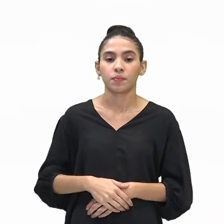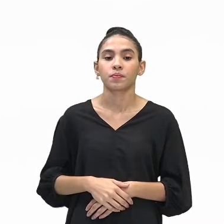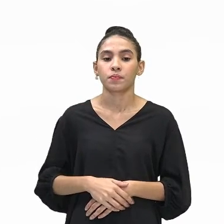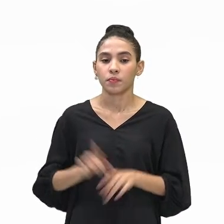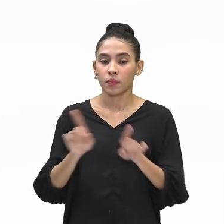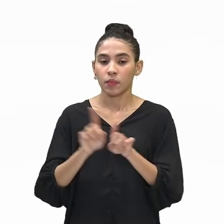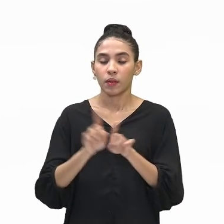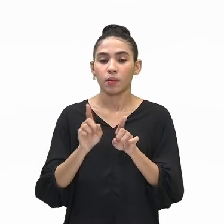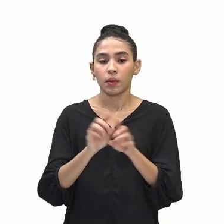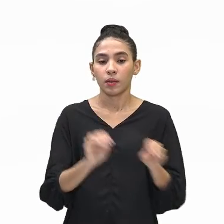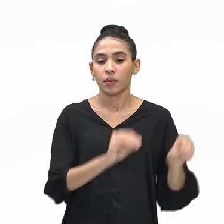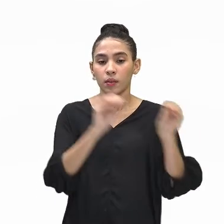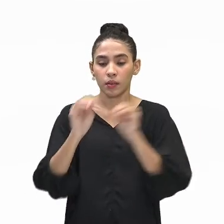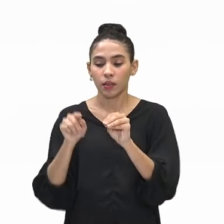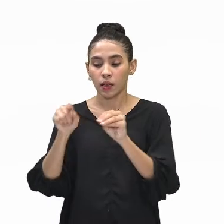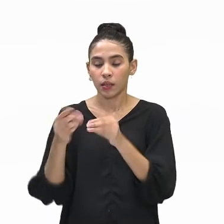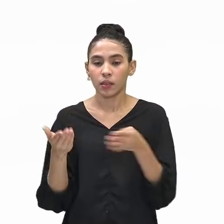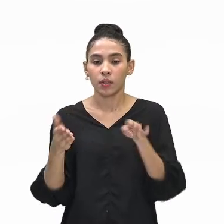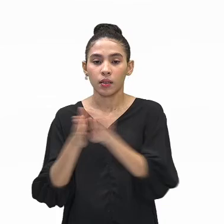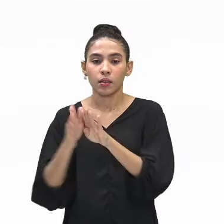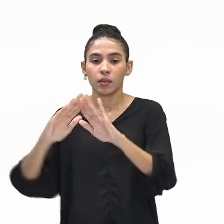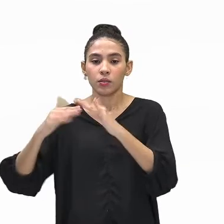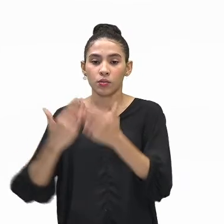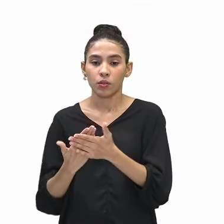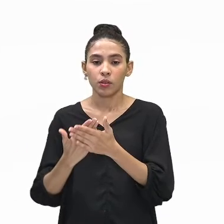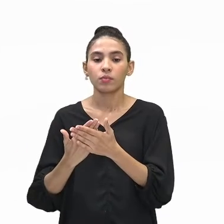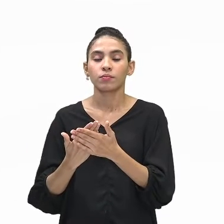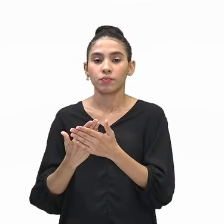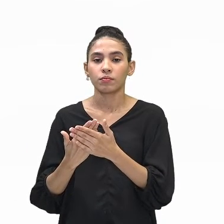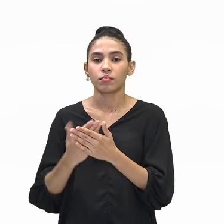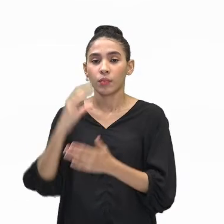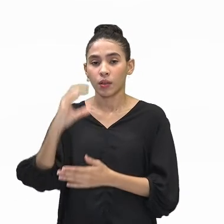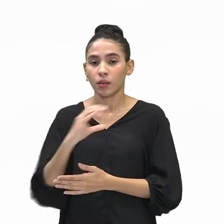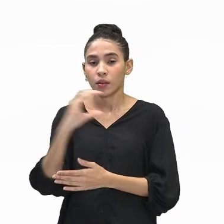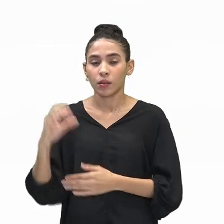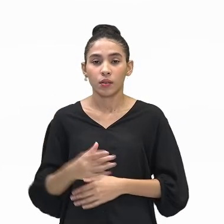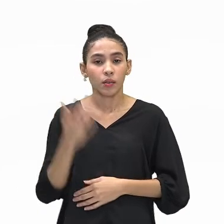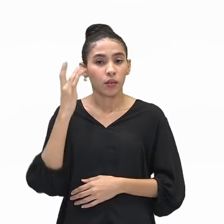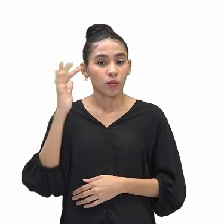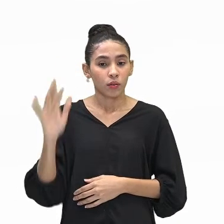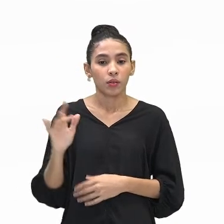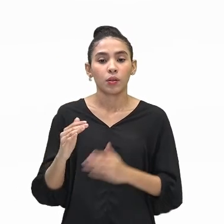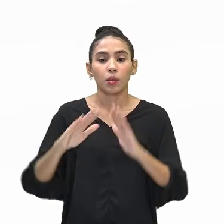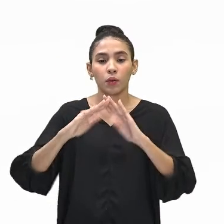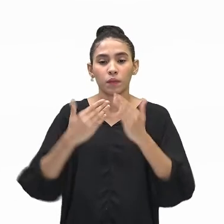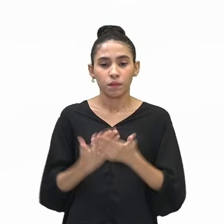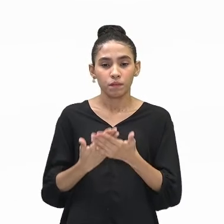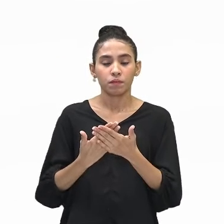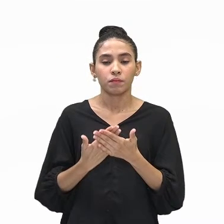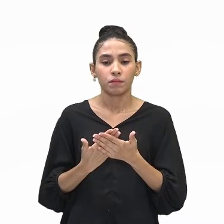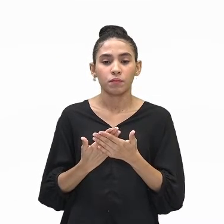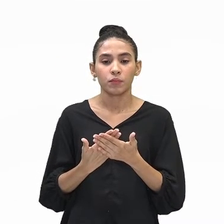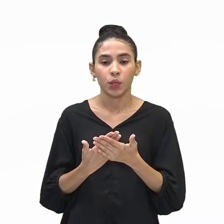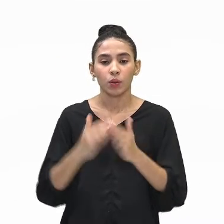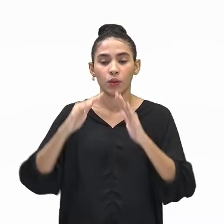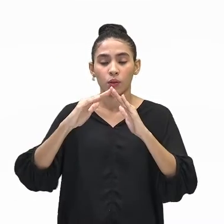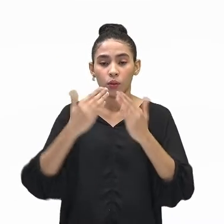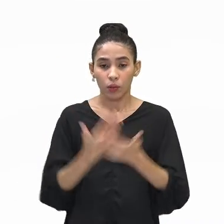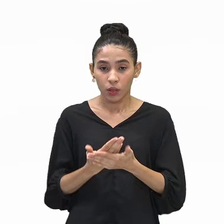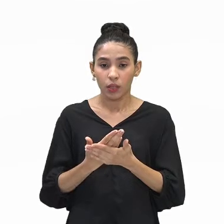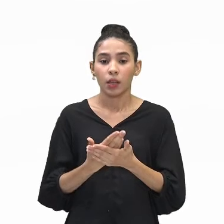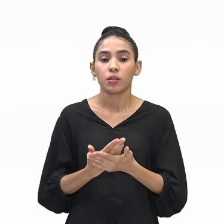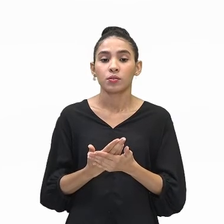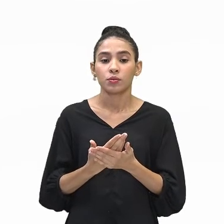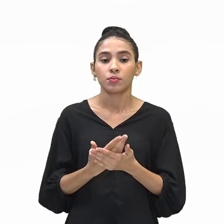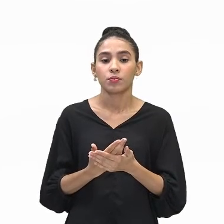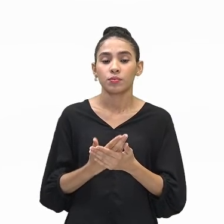encaminhou Basílio para ingressar no Colégio dos Jesuítas. Para quem não sabe, né, o Colégio dos Jesuítas era justamente o colégio que